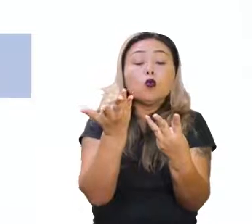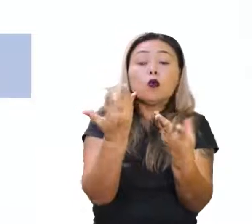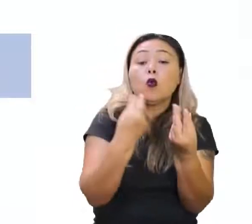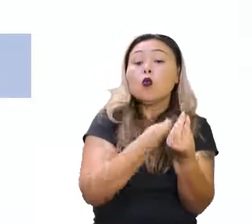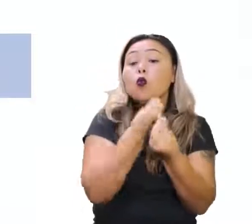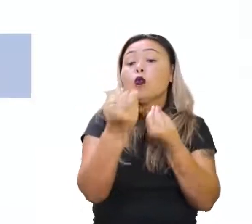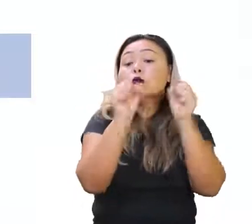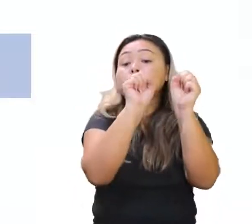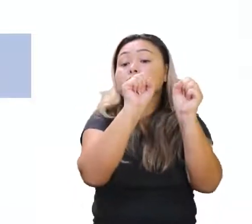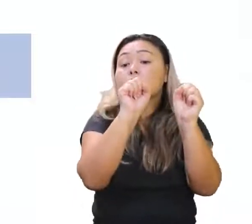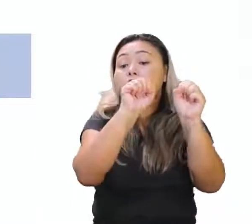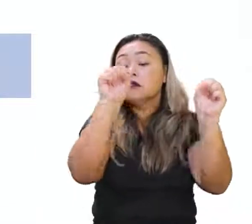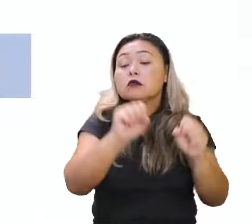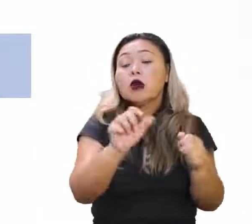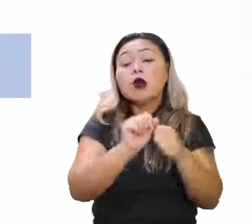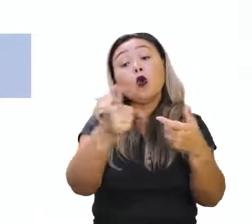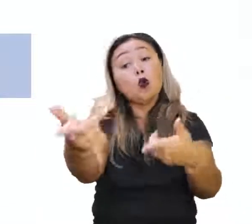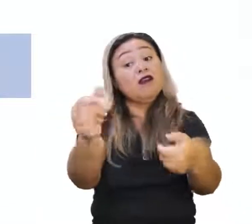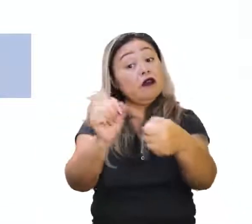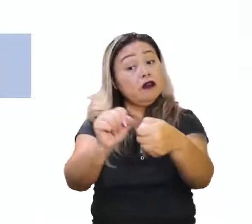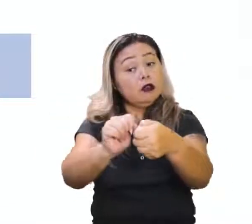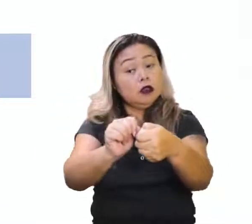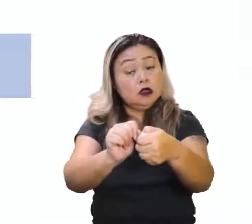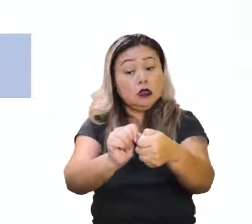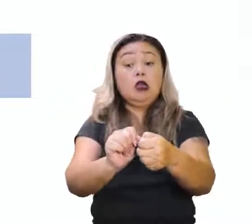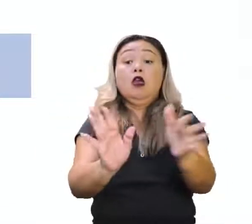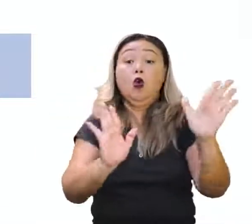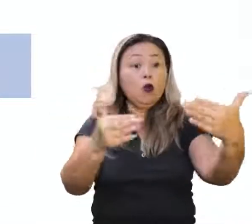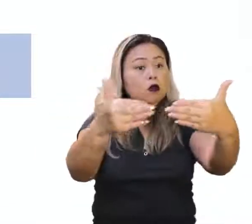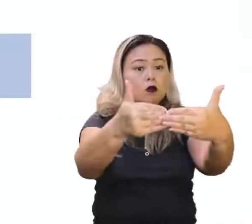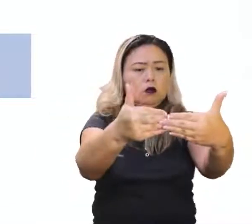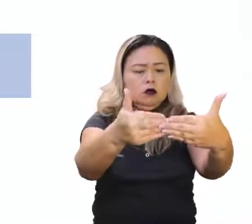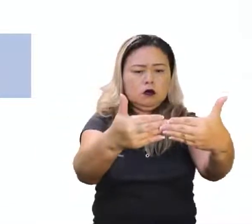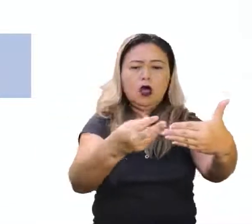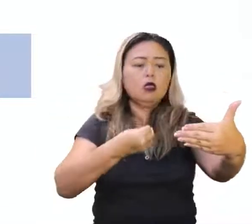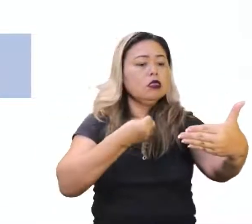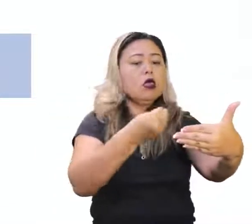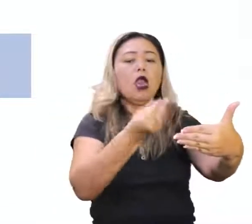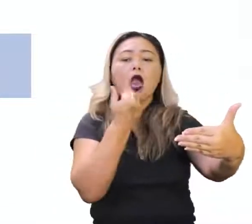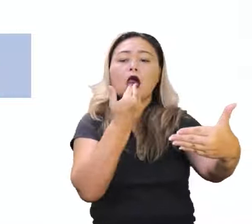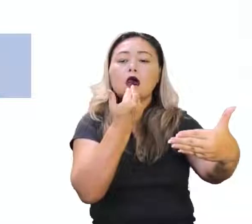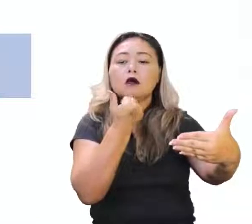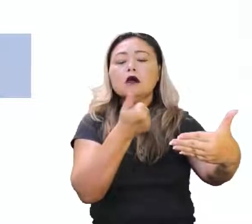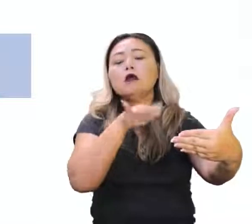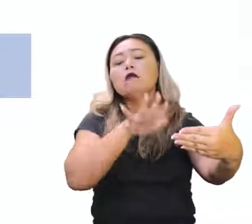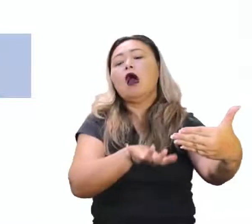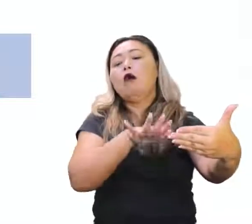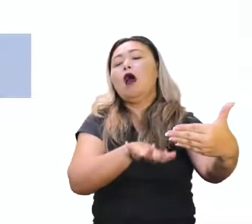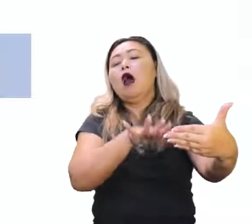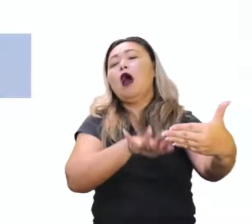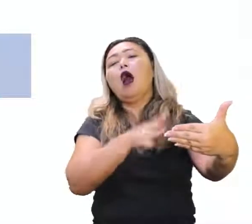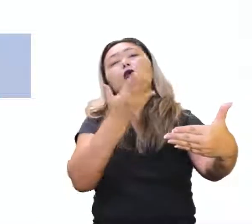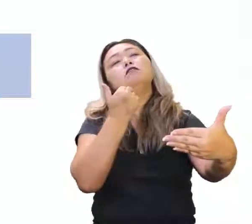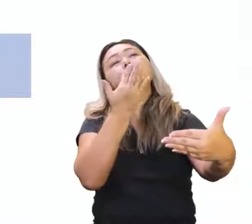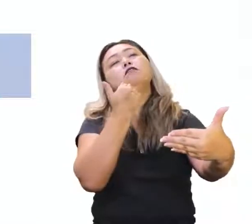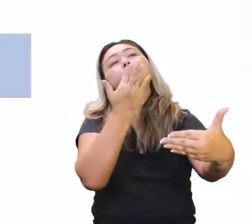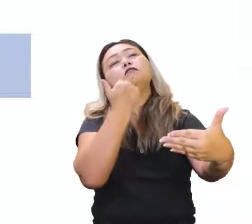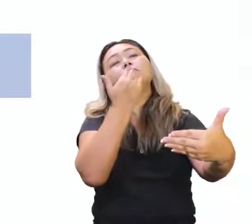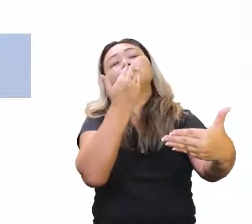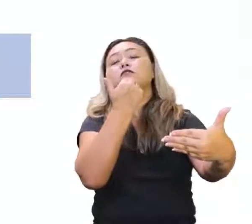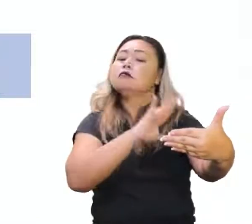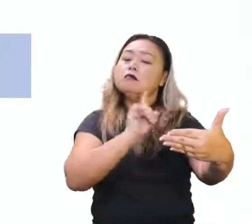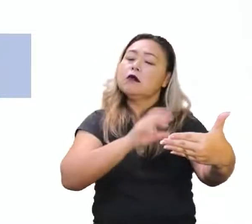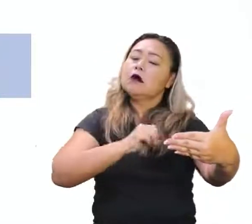sistemas de criação? É se você vai fazer ele intensivo, fornecer alimento e ele vai ficar paradinho só